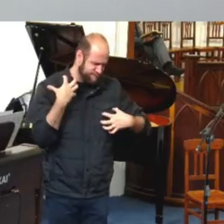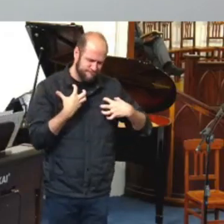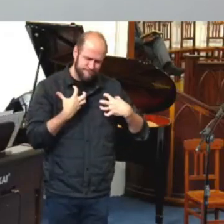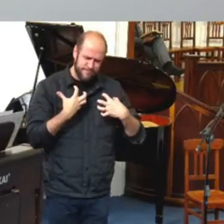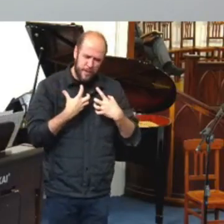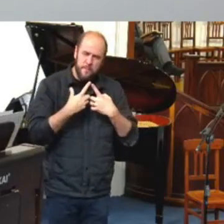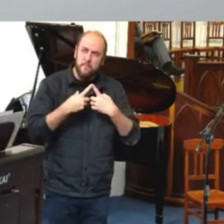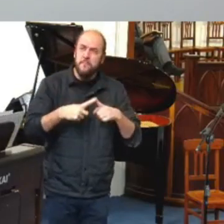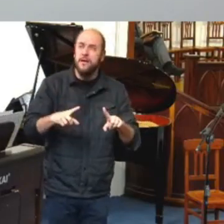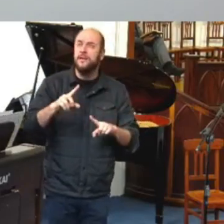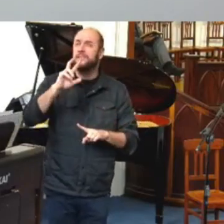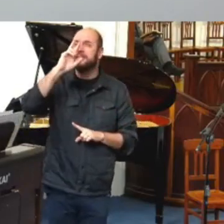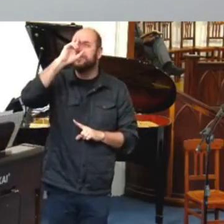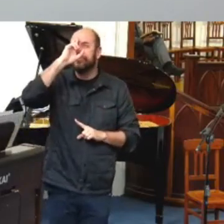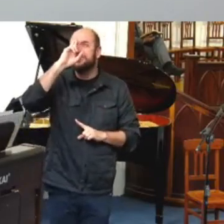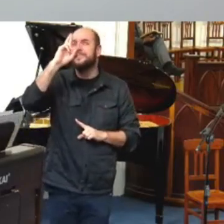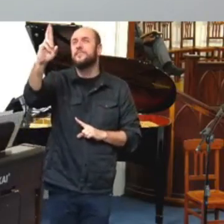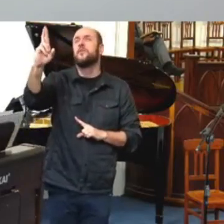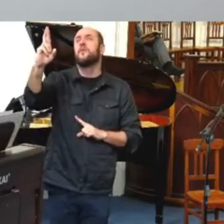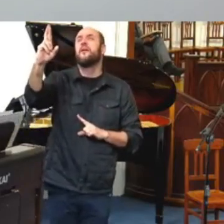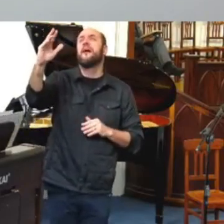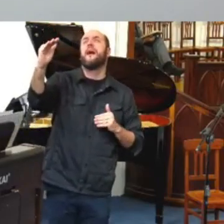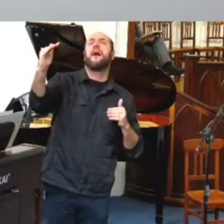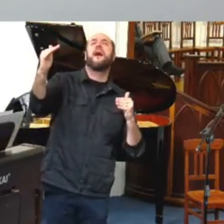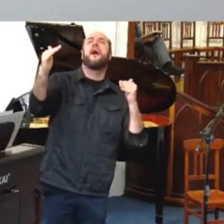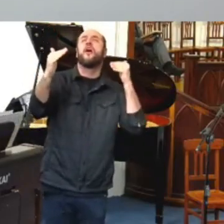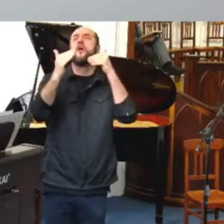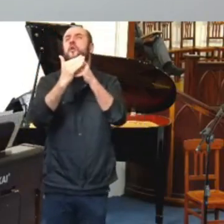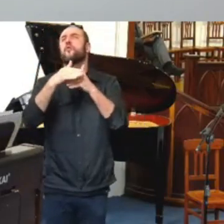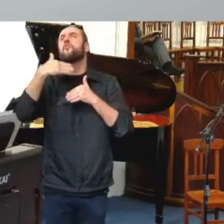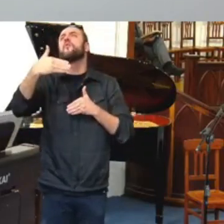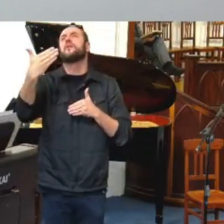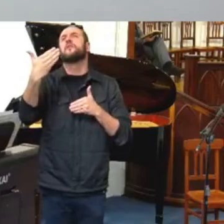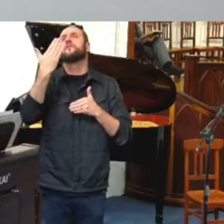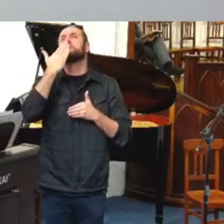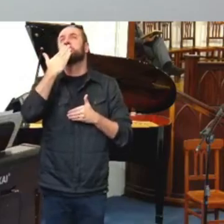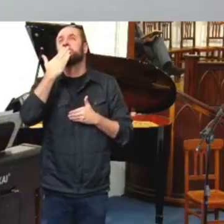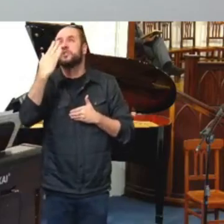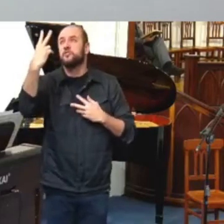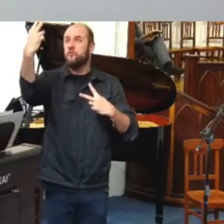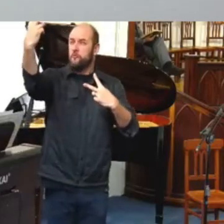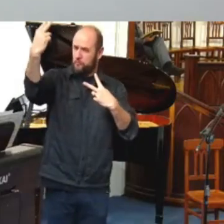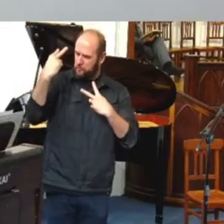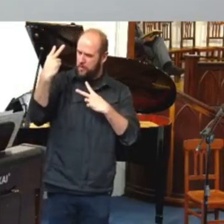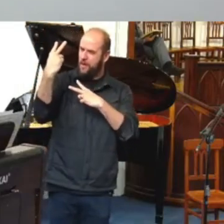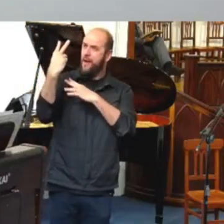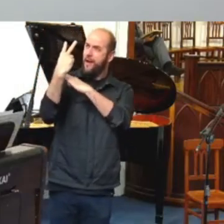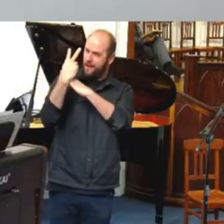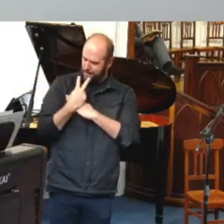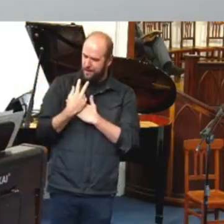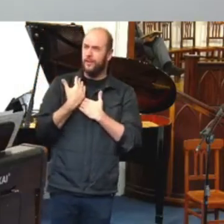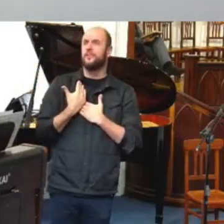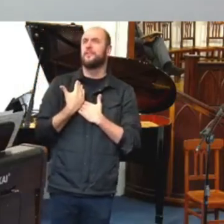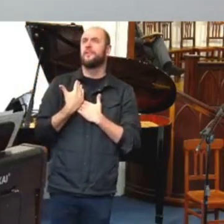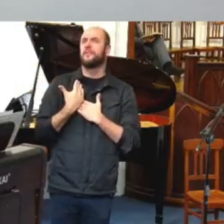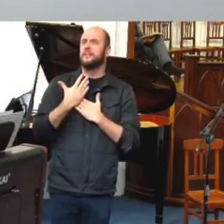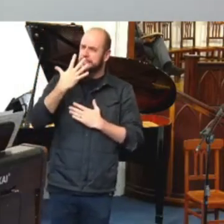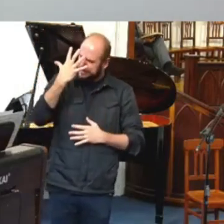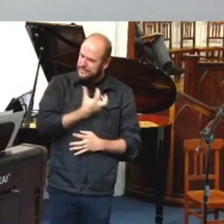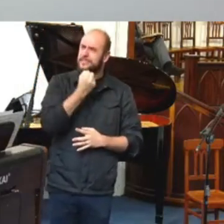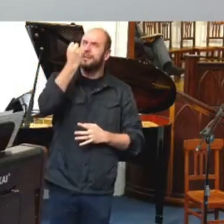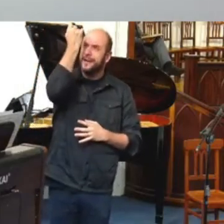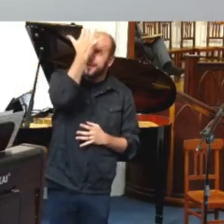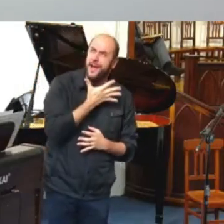tu, Senhor, até quando? Volta-te, Senhor, e socorre-me. Salva-me por tua